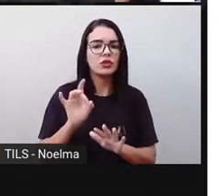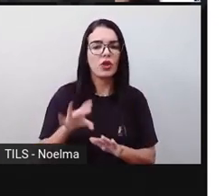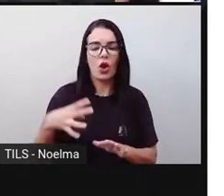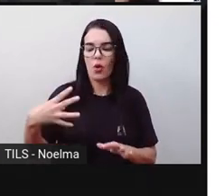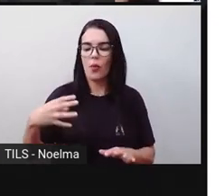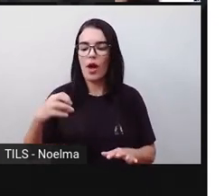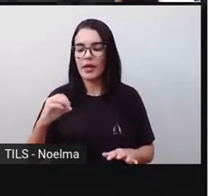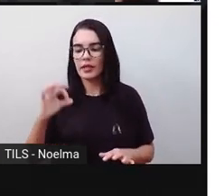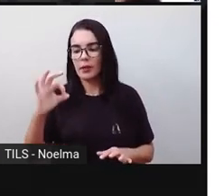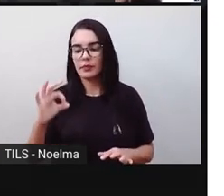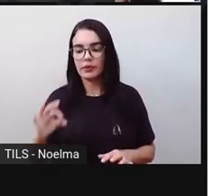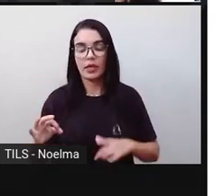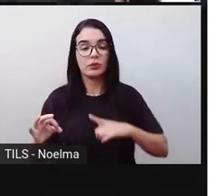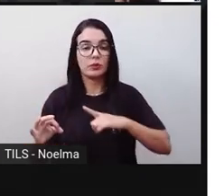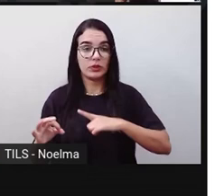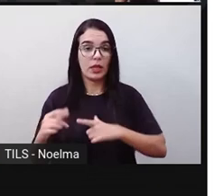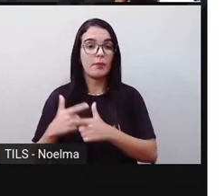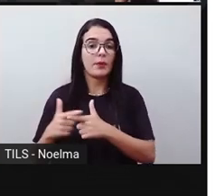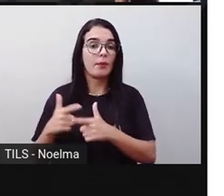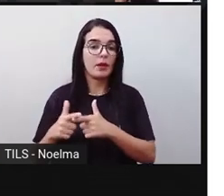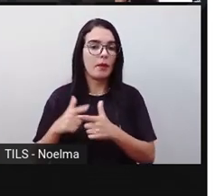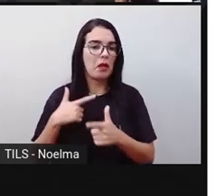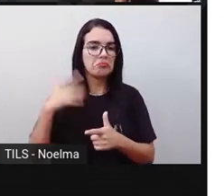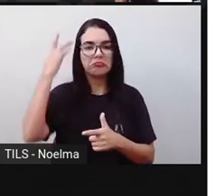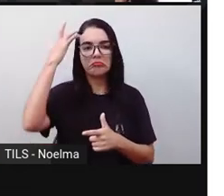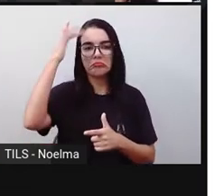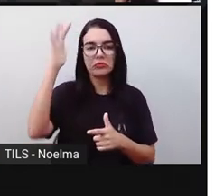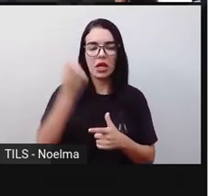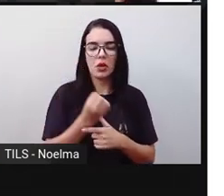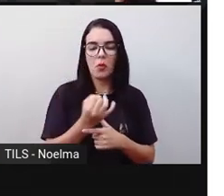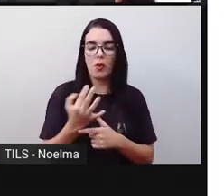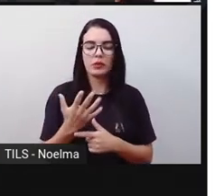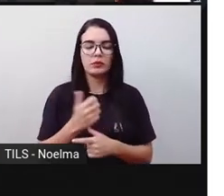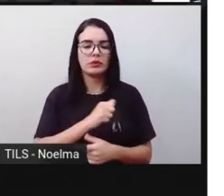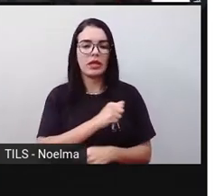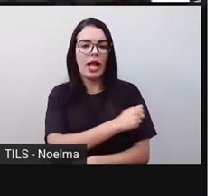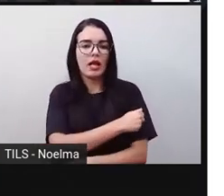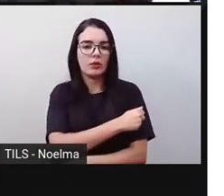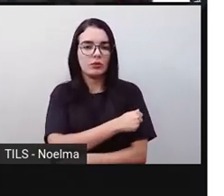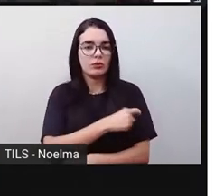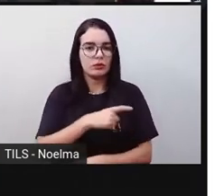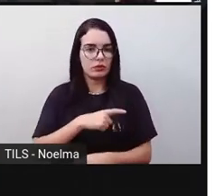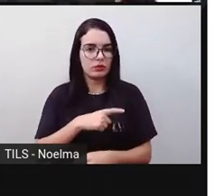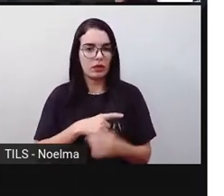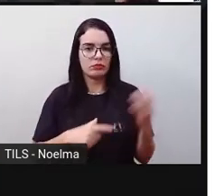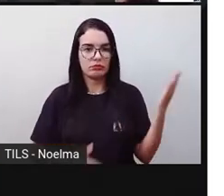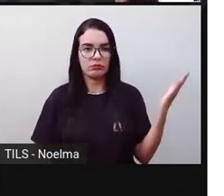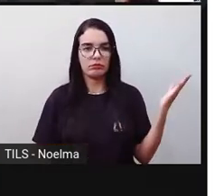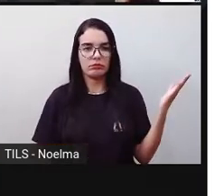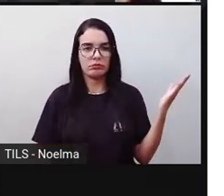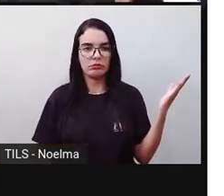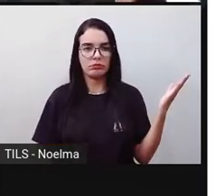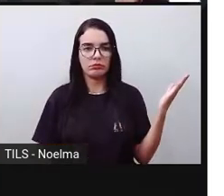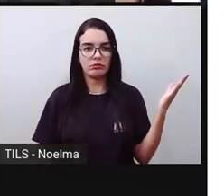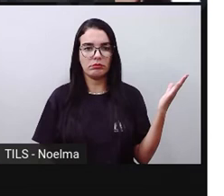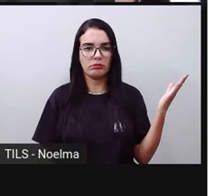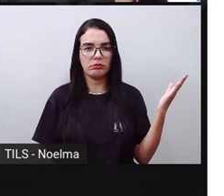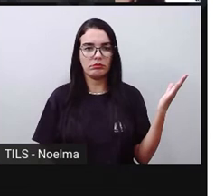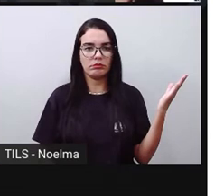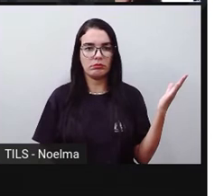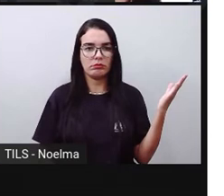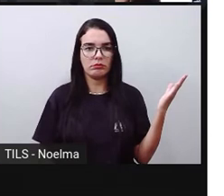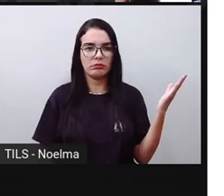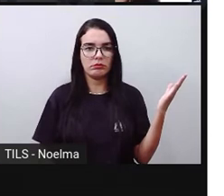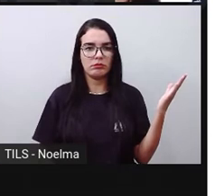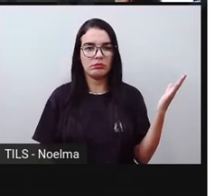têm distúrbios. Eu não sei a qual valor desses 300 corresponde os 40%. Então, eu preciso fazer